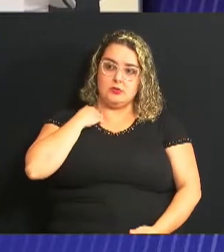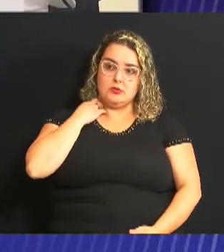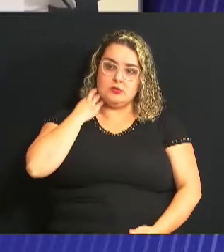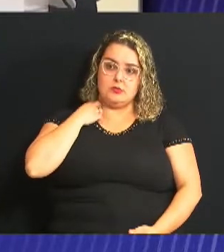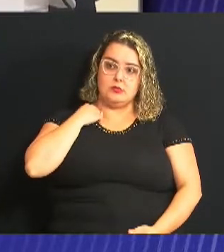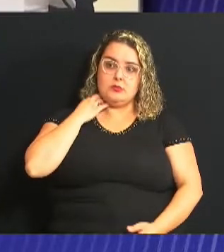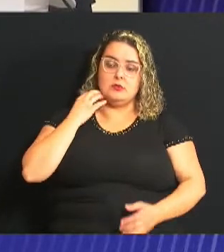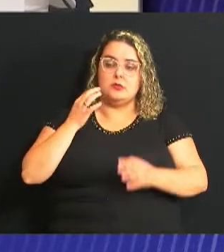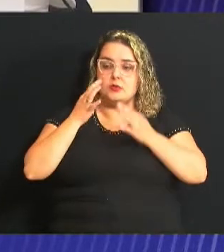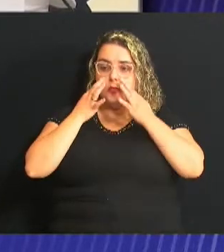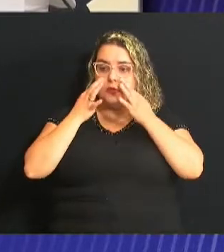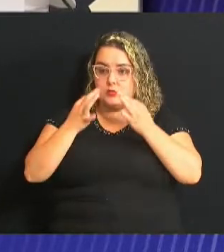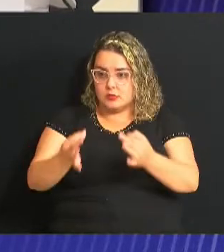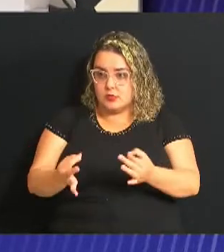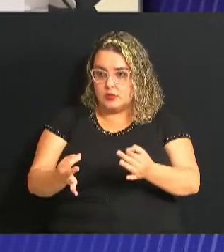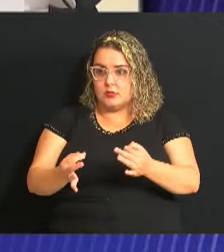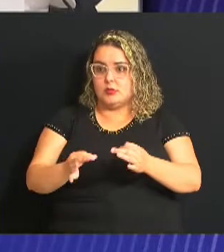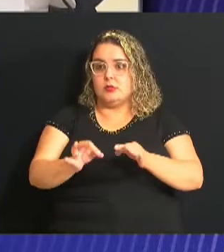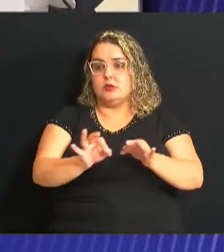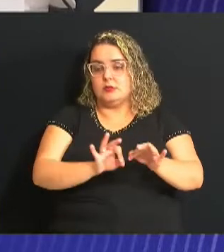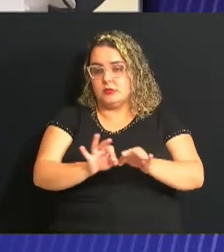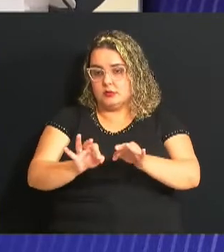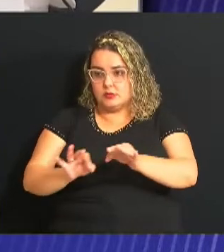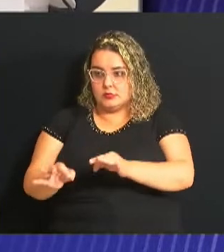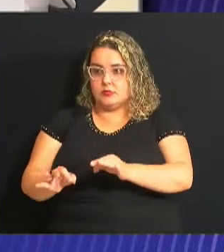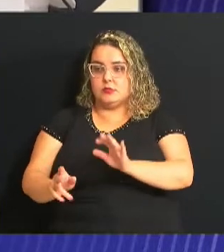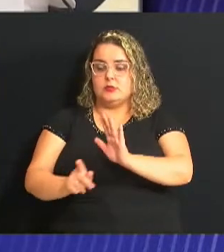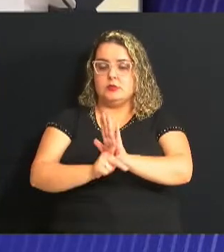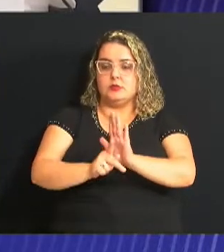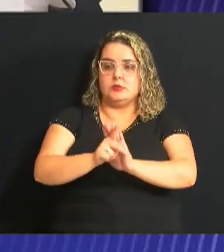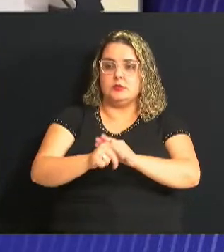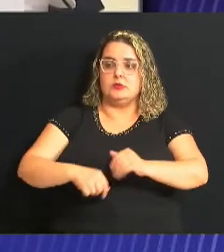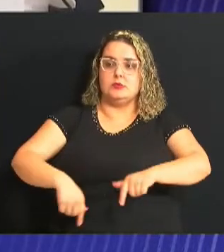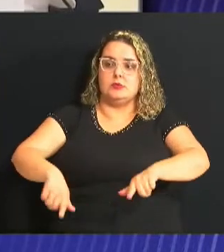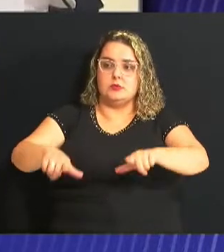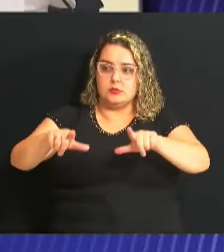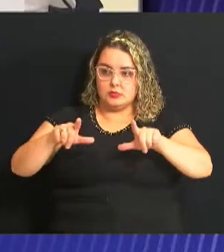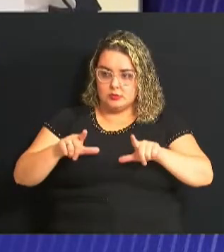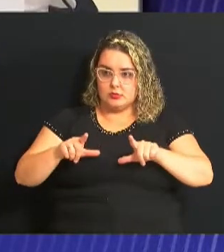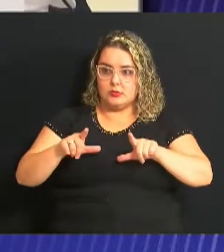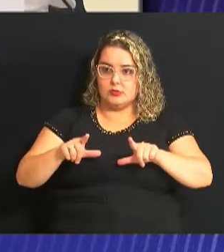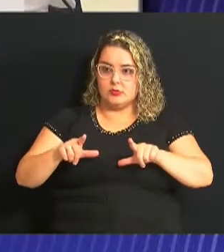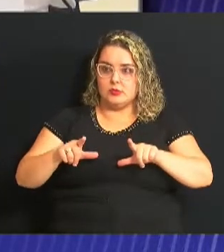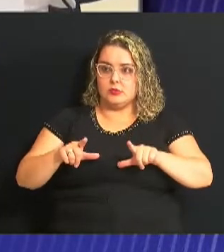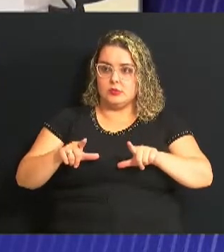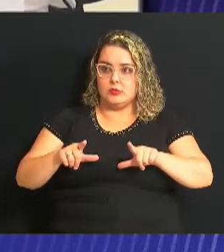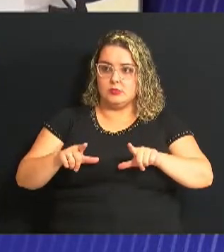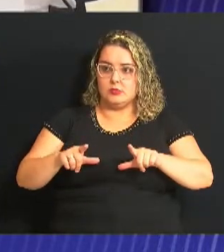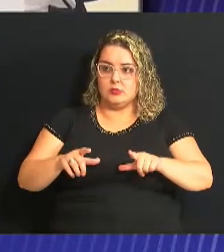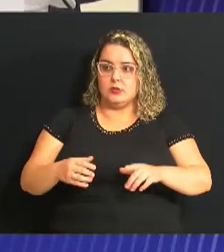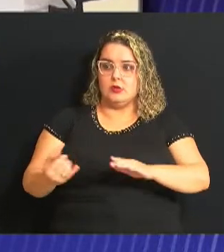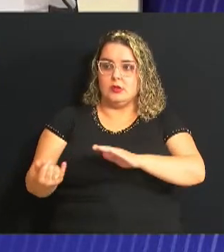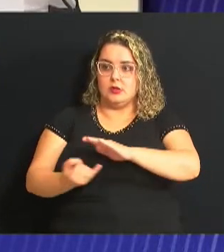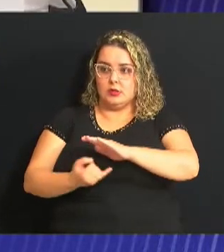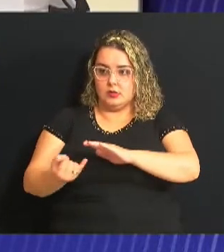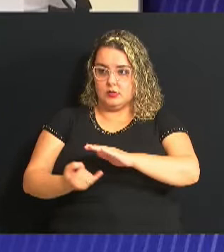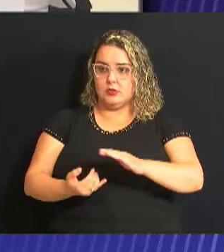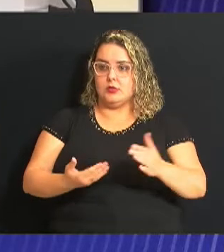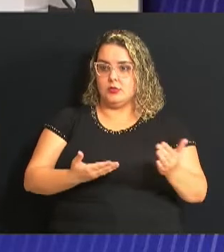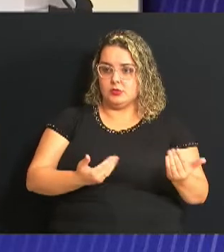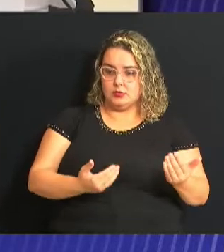atenção esse projeto, entregando, otorgando a essa instituição